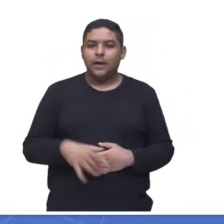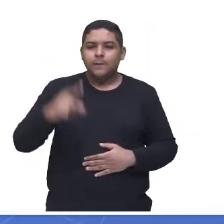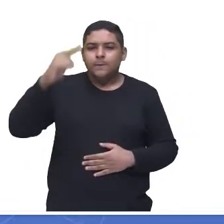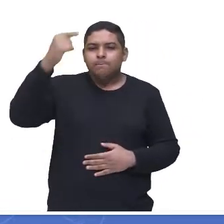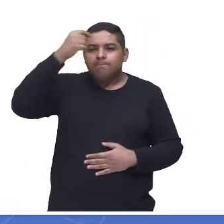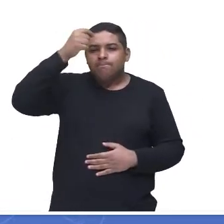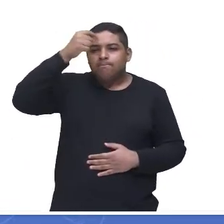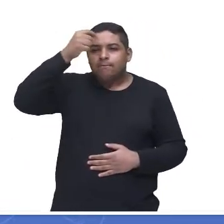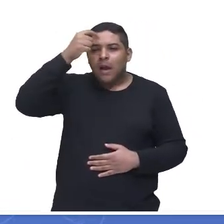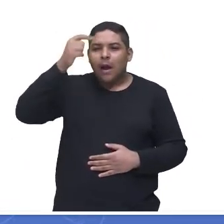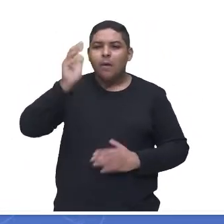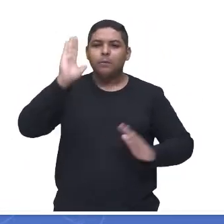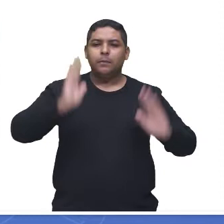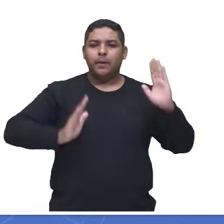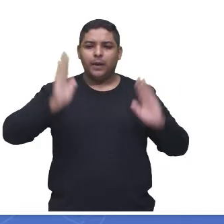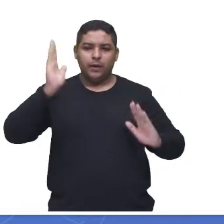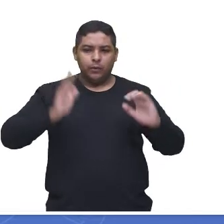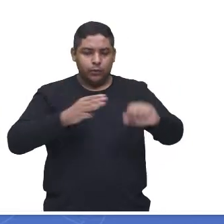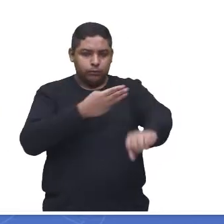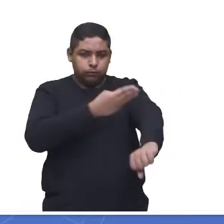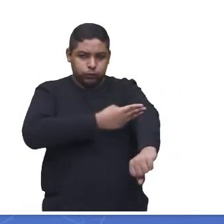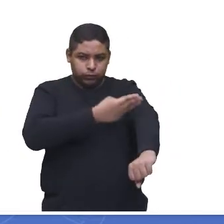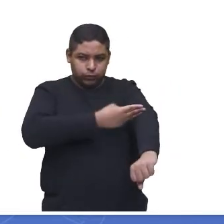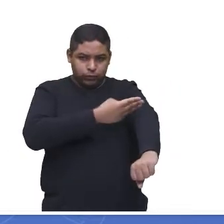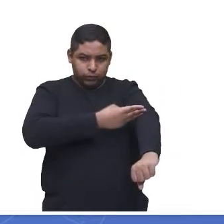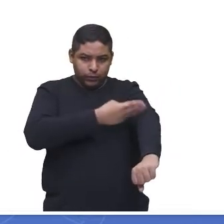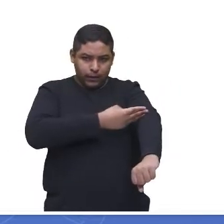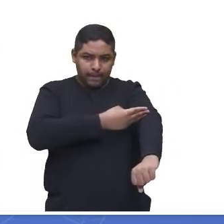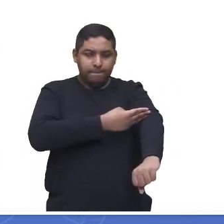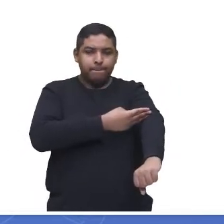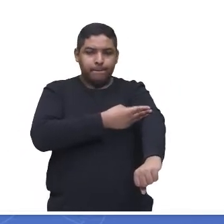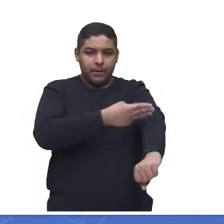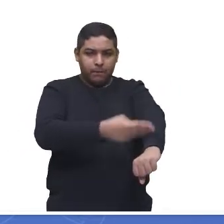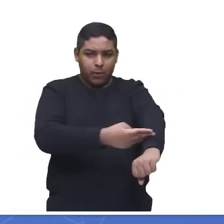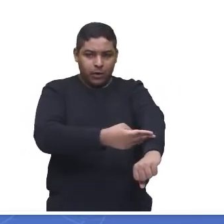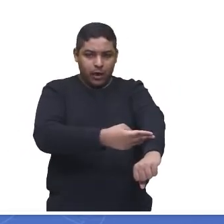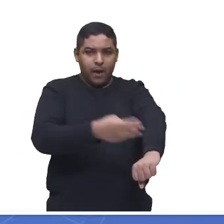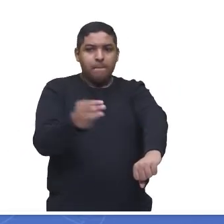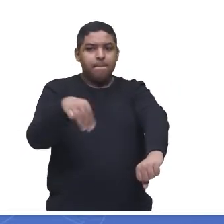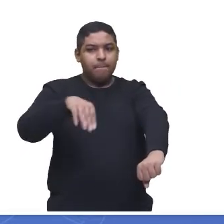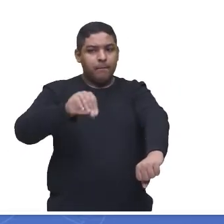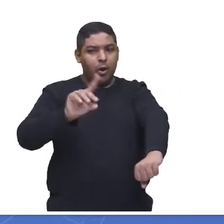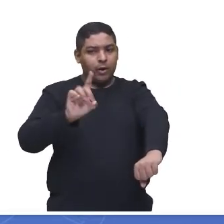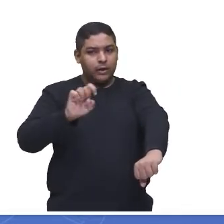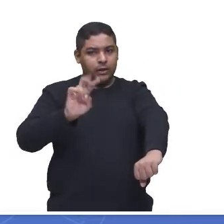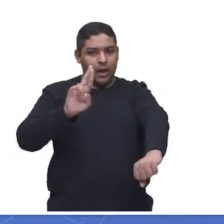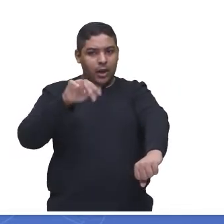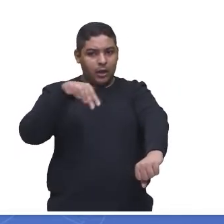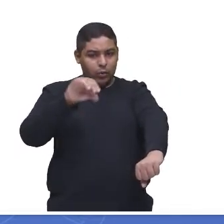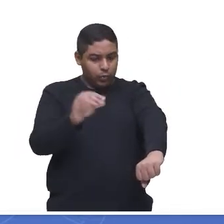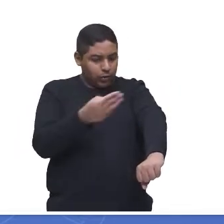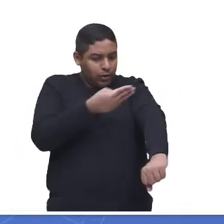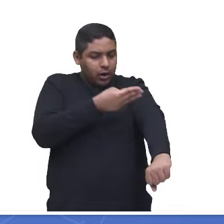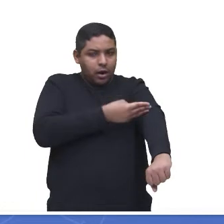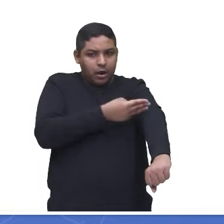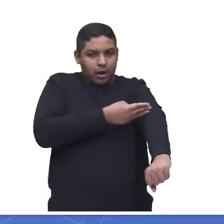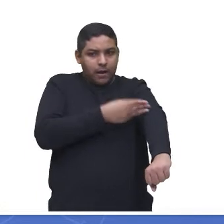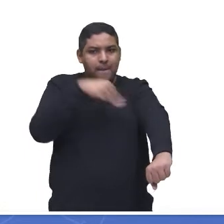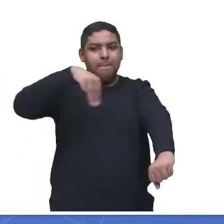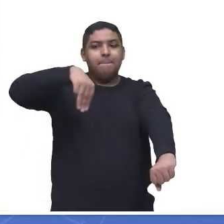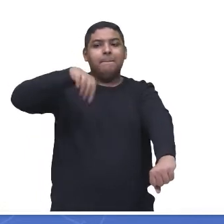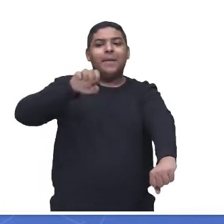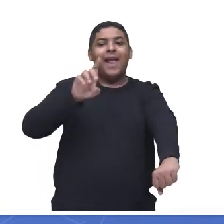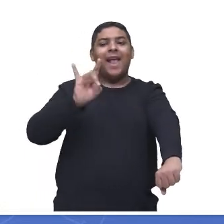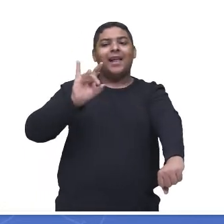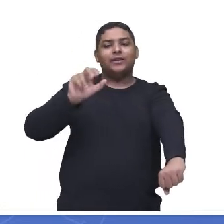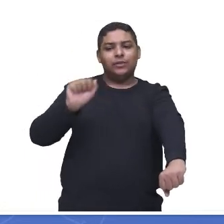período medieval, que durou mais ou menos 1000 anos, né? Esse período aí medieval, ele foi centrado na ideia de